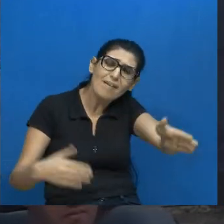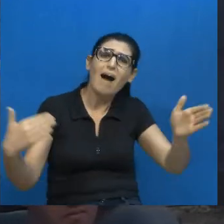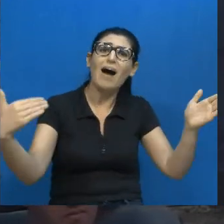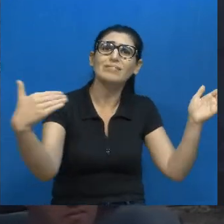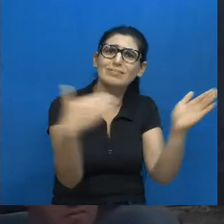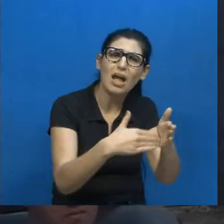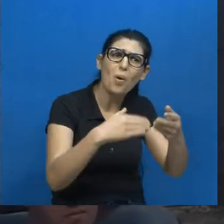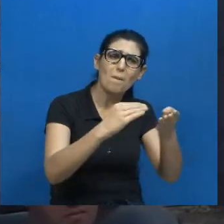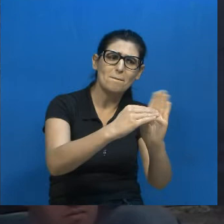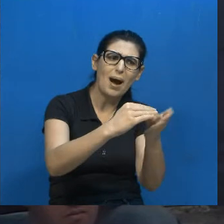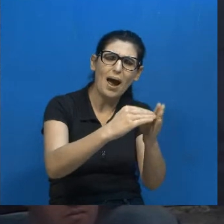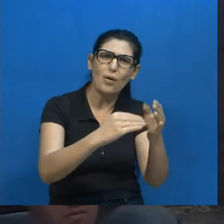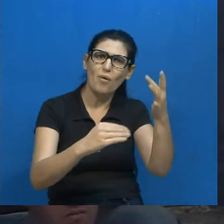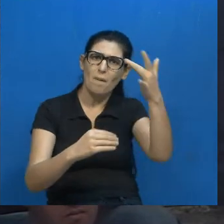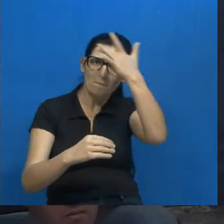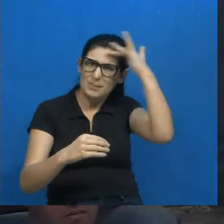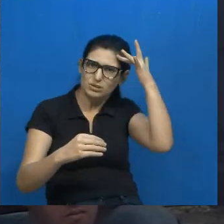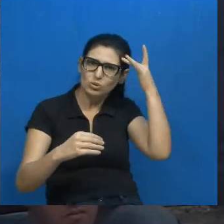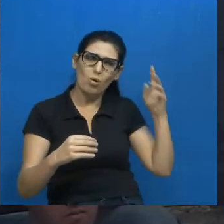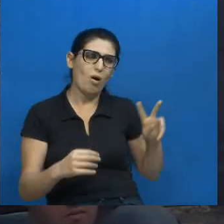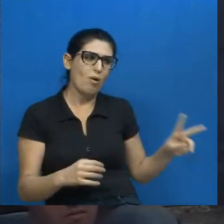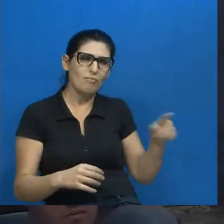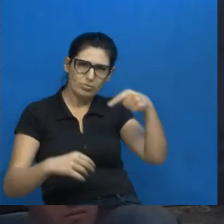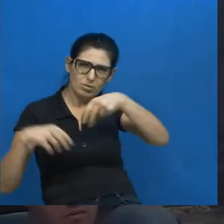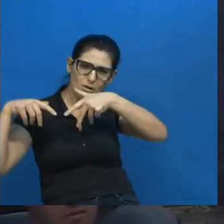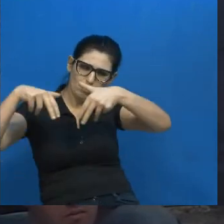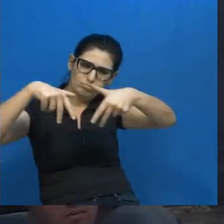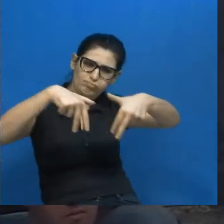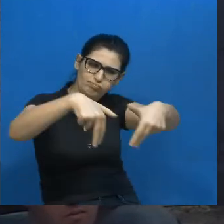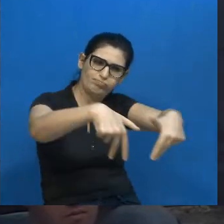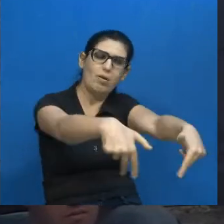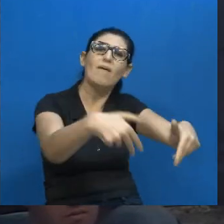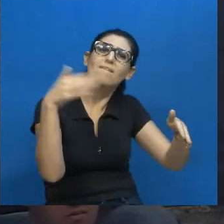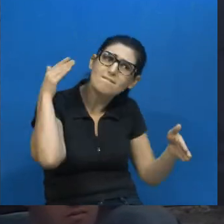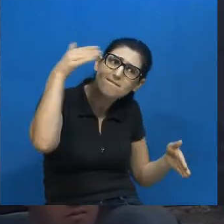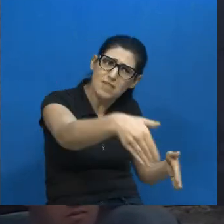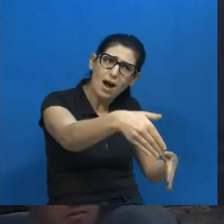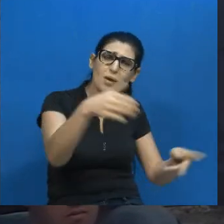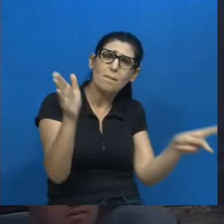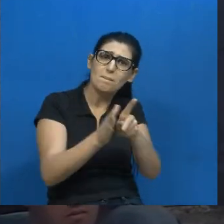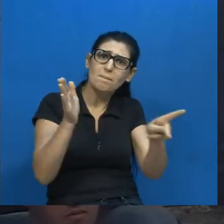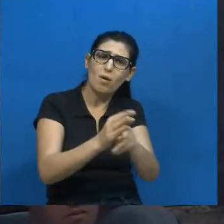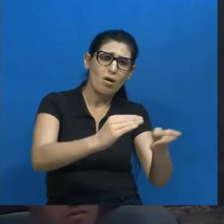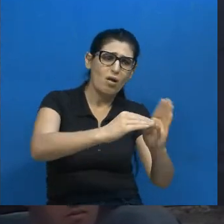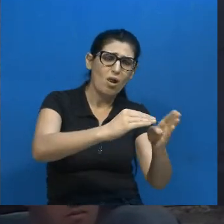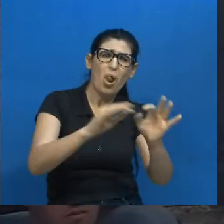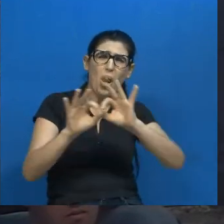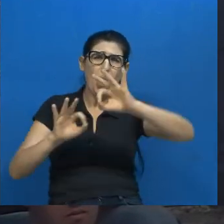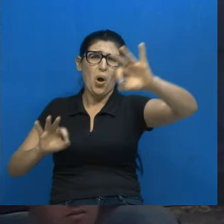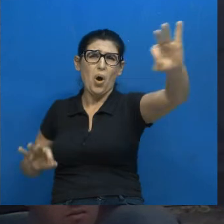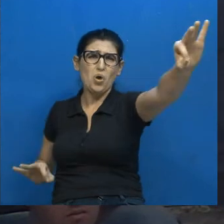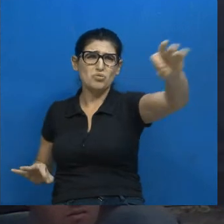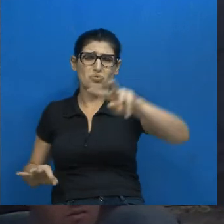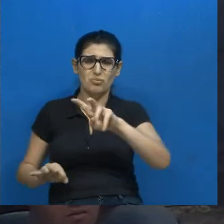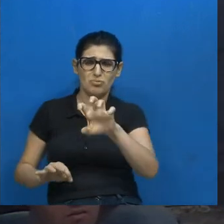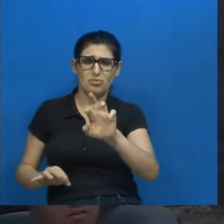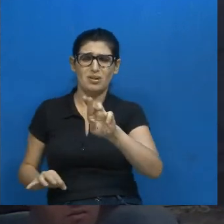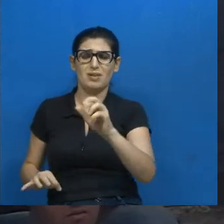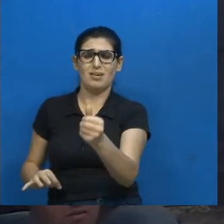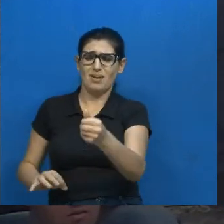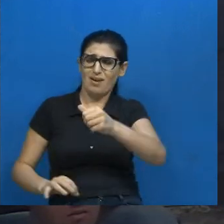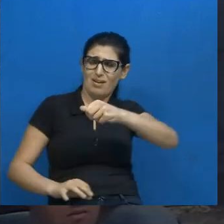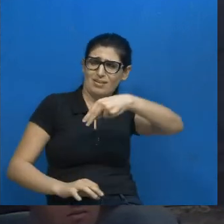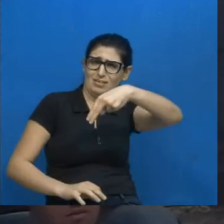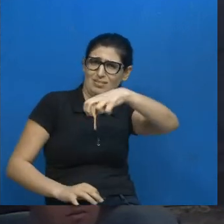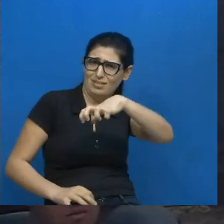vai até os bairros, principalmente bairros distantes. Por exemplo, eu vou citar o Veraneio Irajá, lá longe, que não demora 8 minutos, demora 1